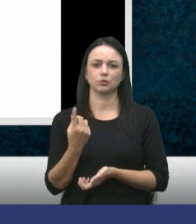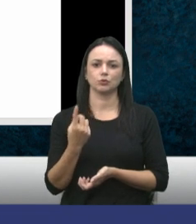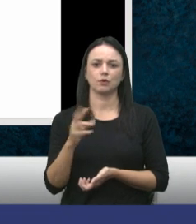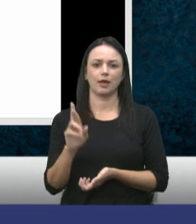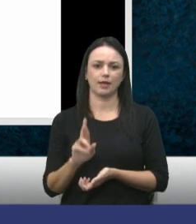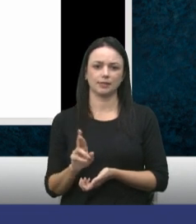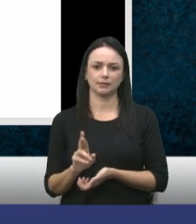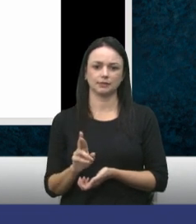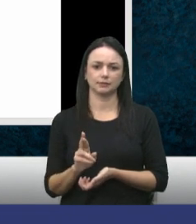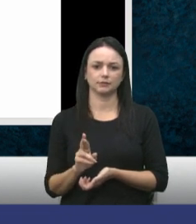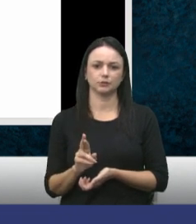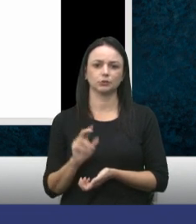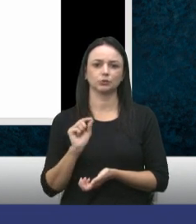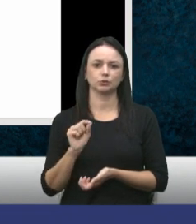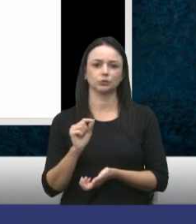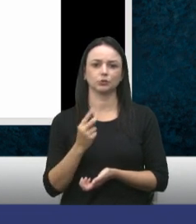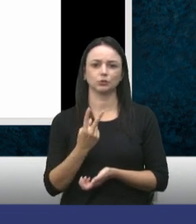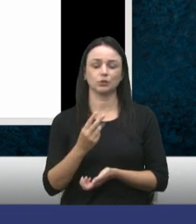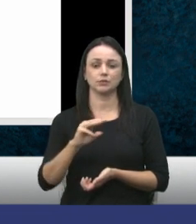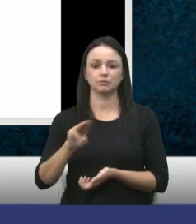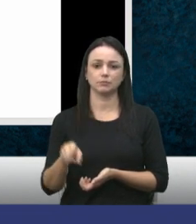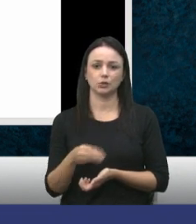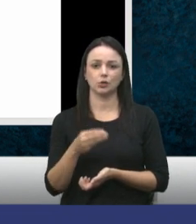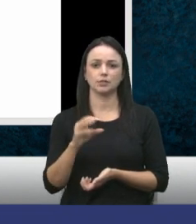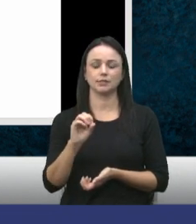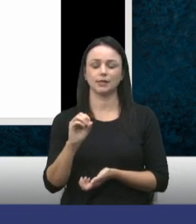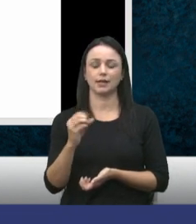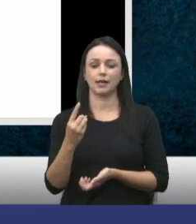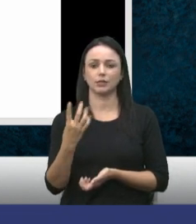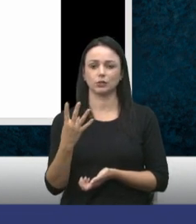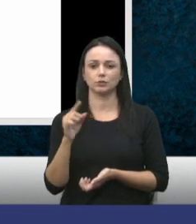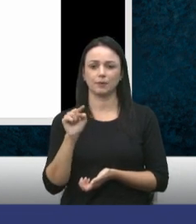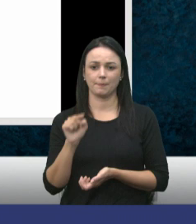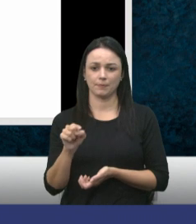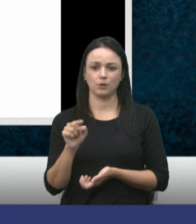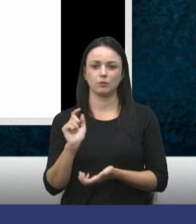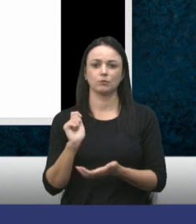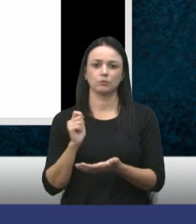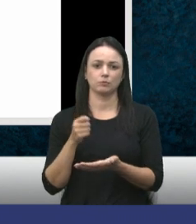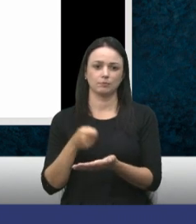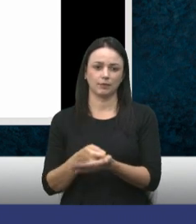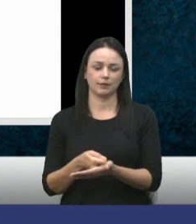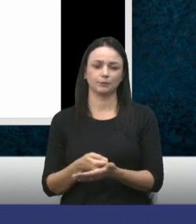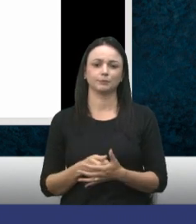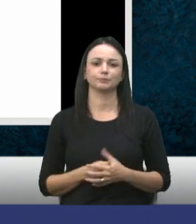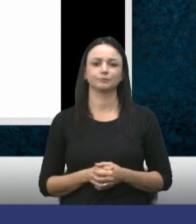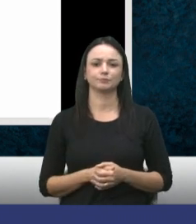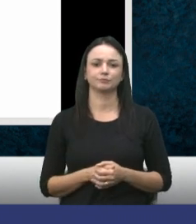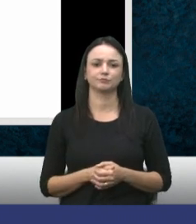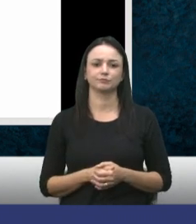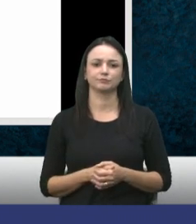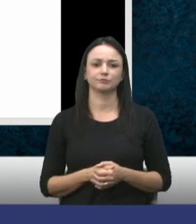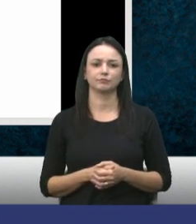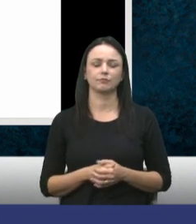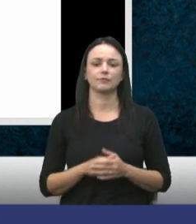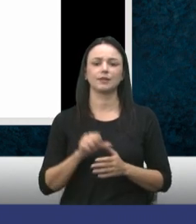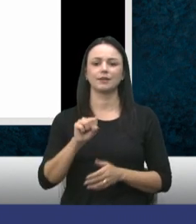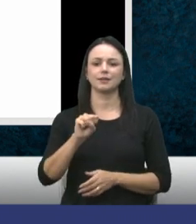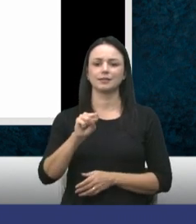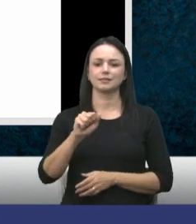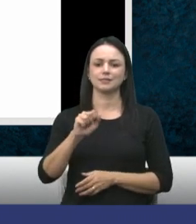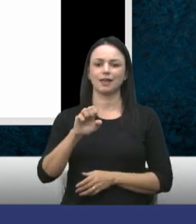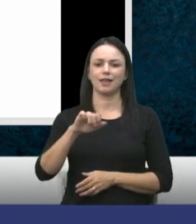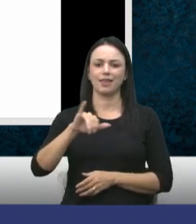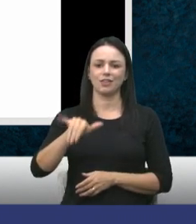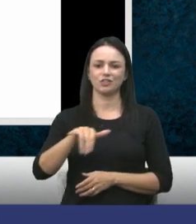2.621.000, das quais R$ 2.014.000 foram liquidadas. Quanto ao SAENJA, a